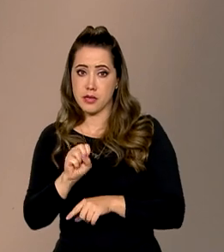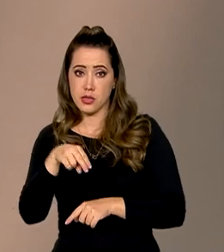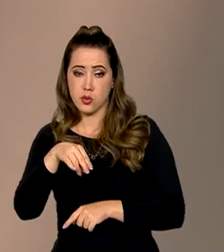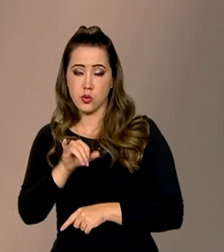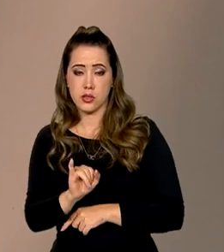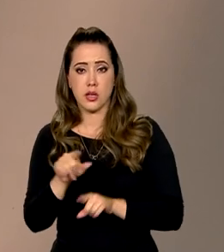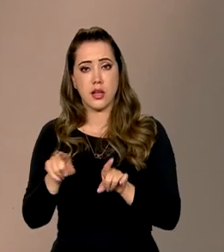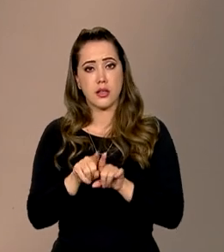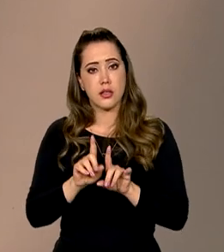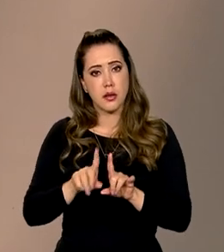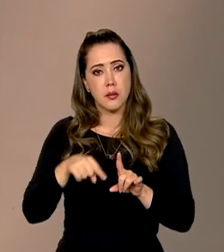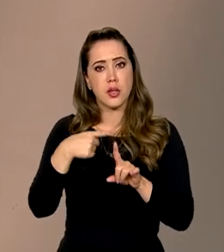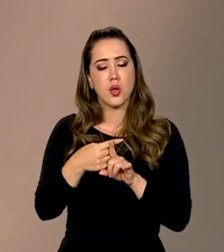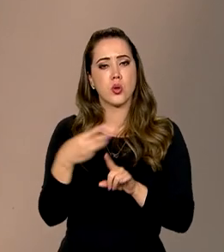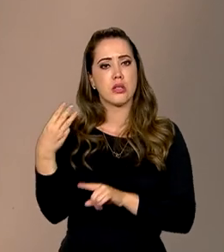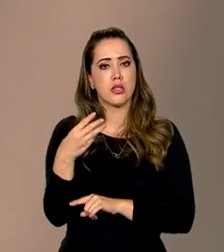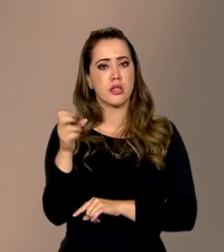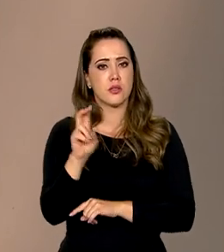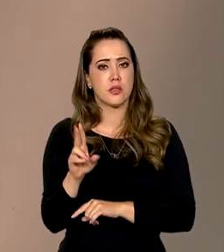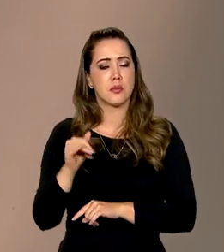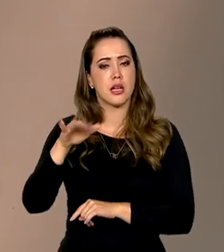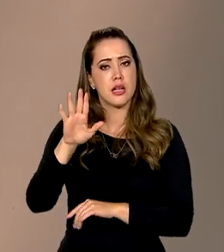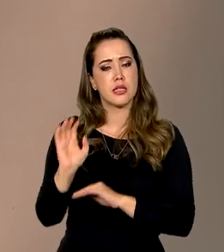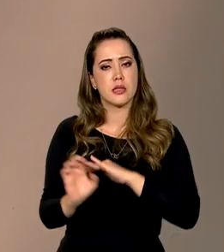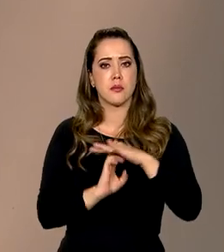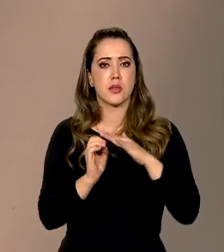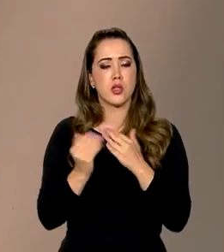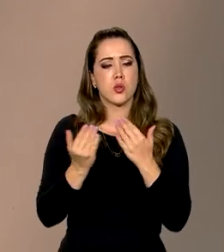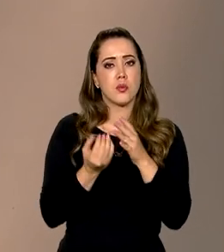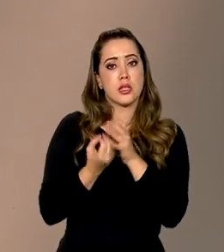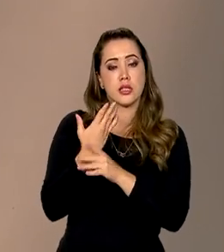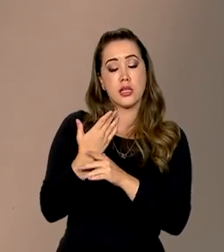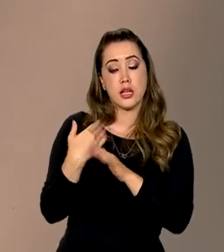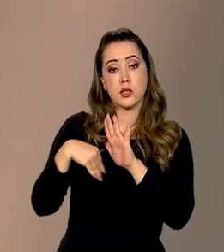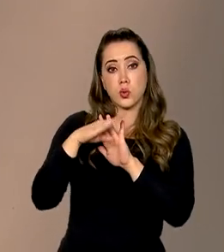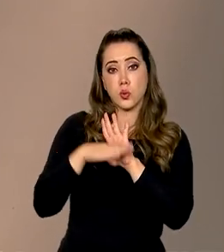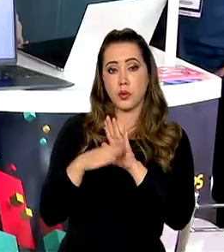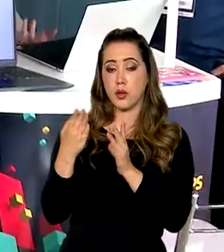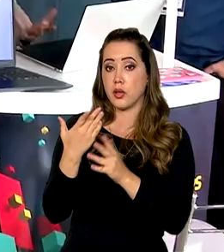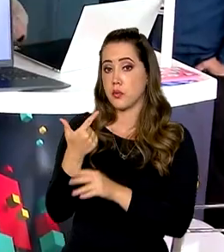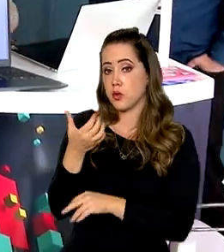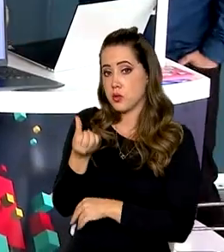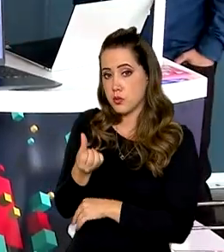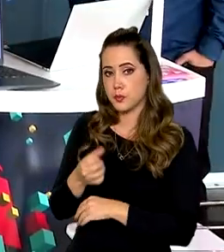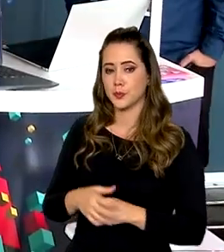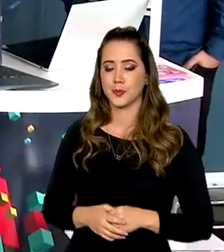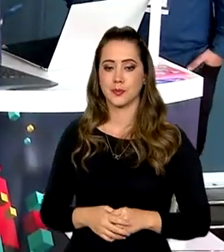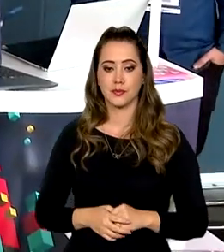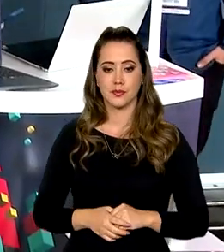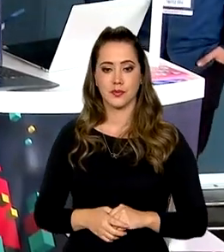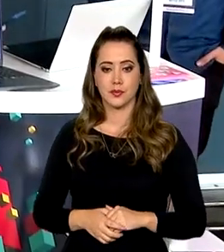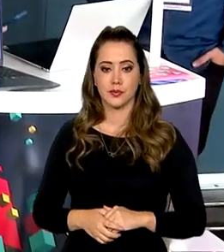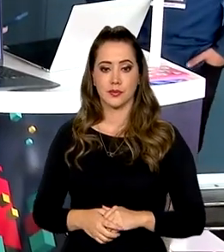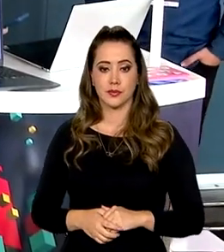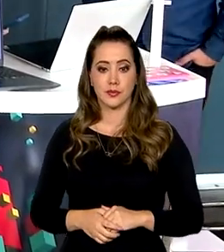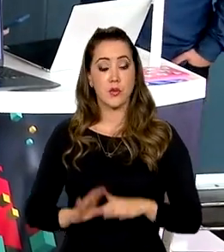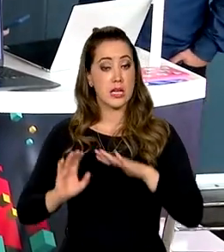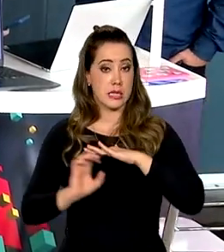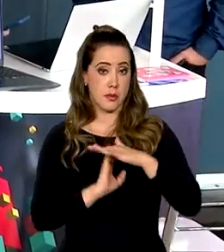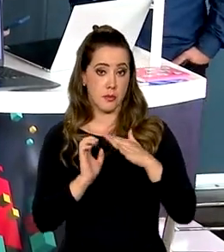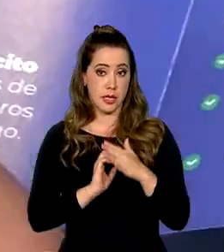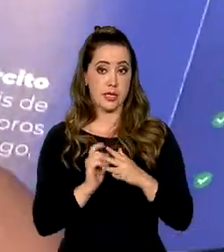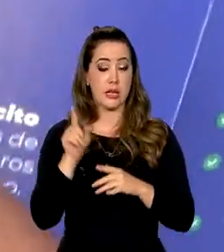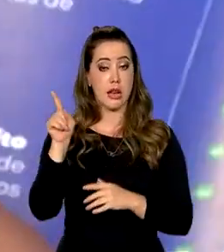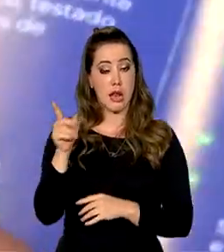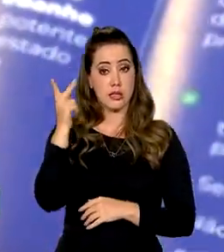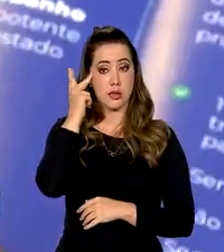atender o triplo de empresas desde a criação do programa em 2016. Esta empresa do interior de